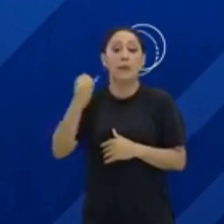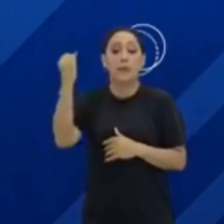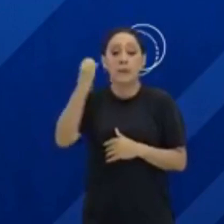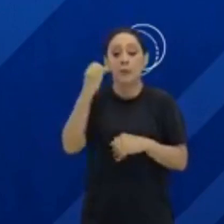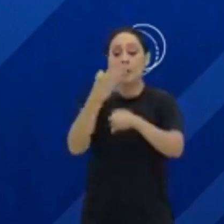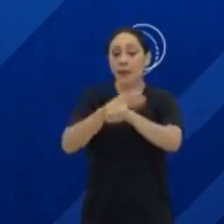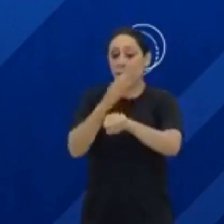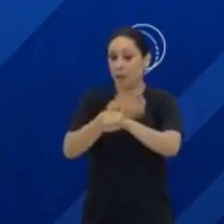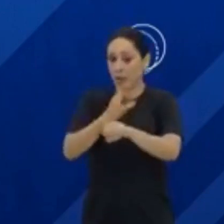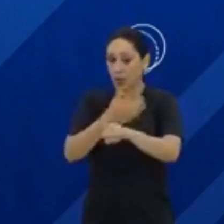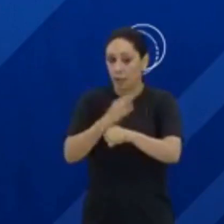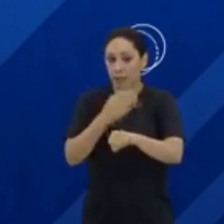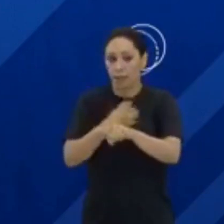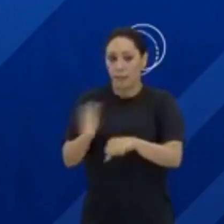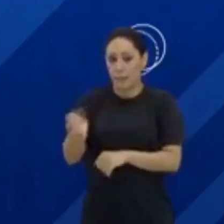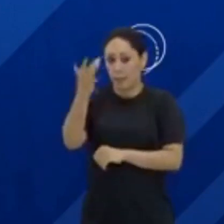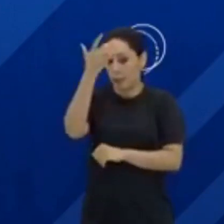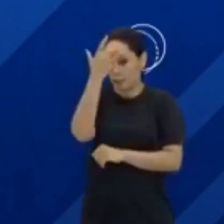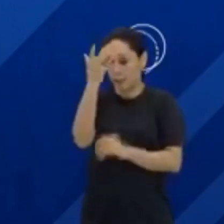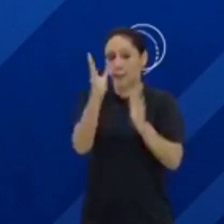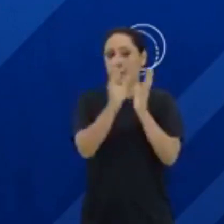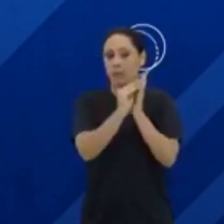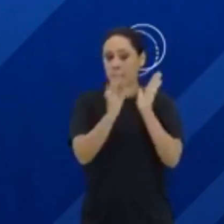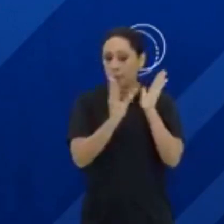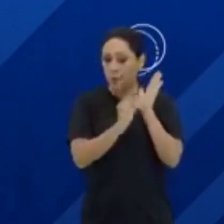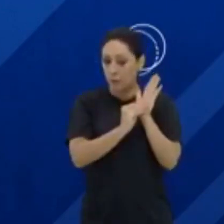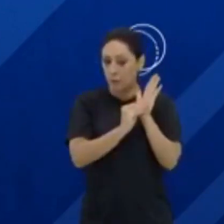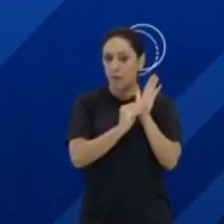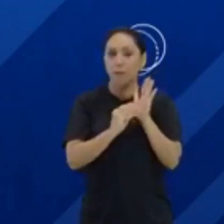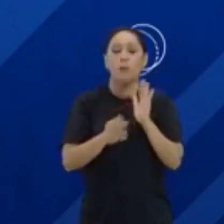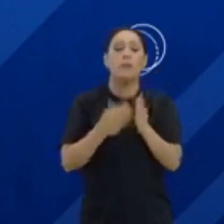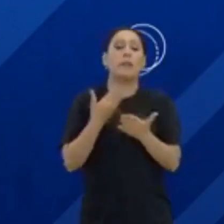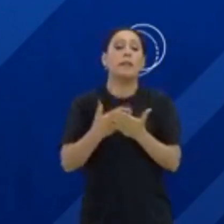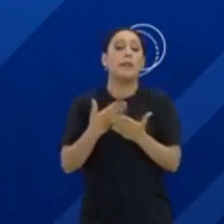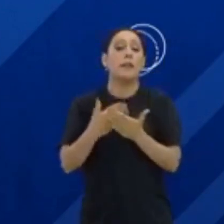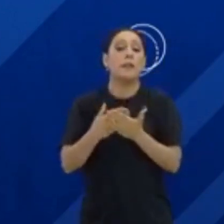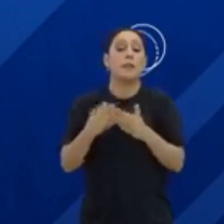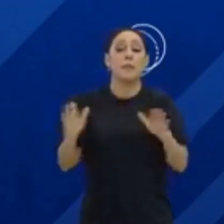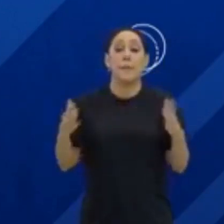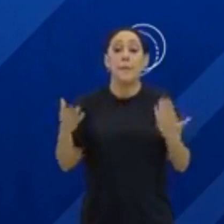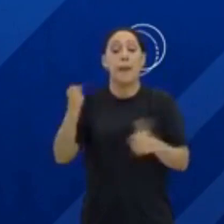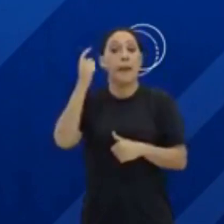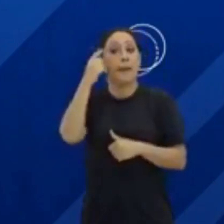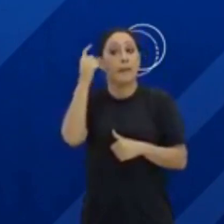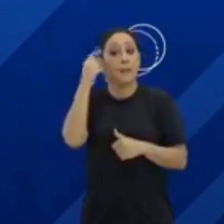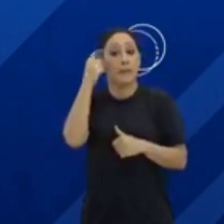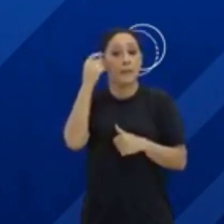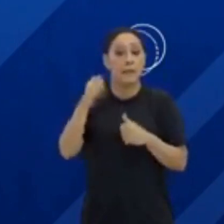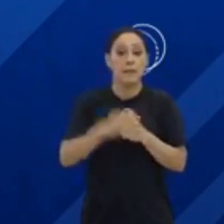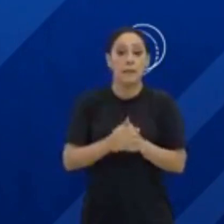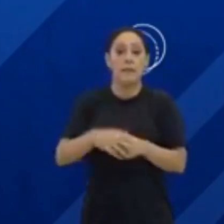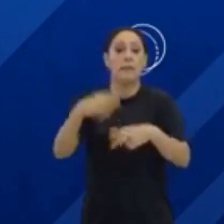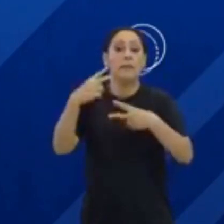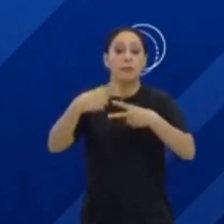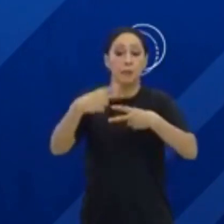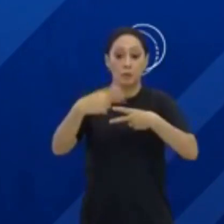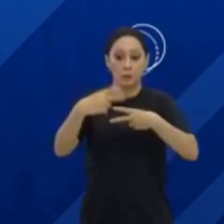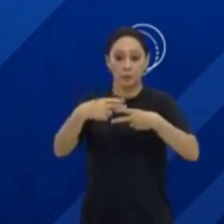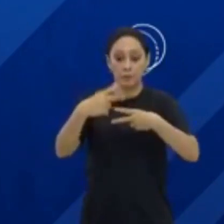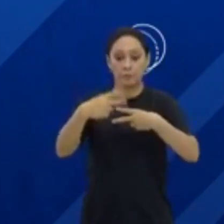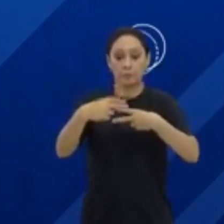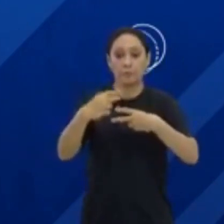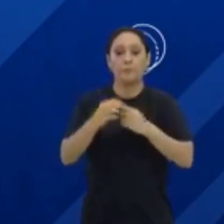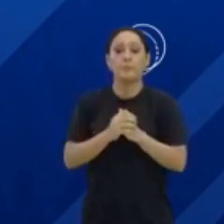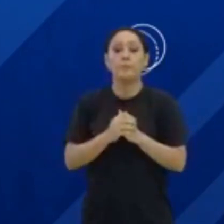de exercitar para fixarmos melhor os conteúdos das aulas. Pensando nisso, a Secretaria de Estado